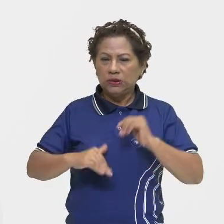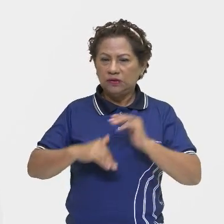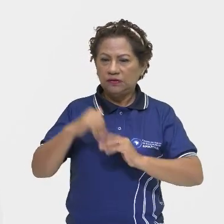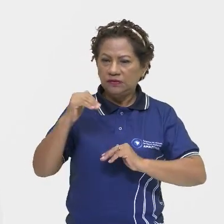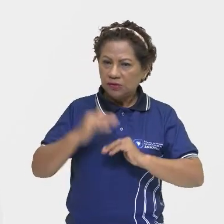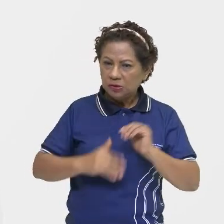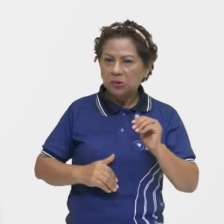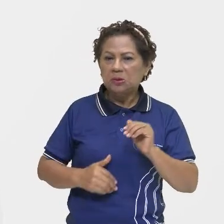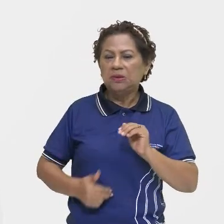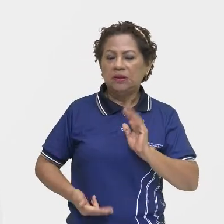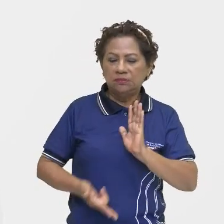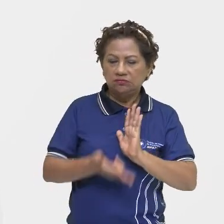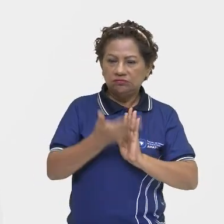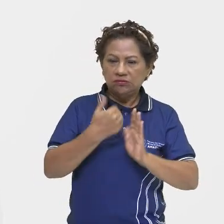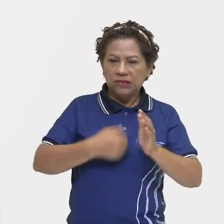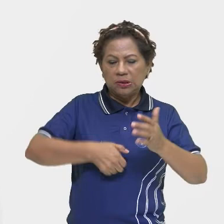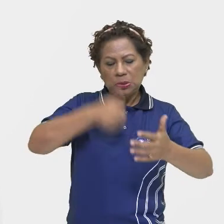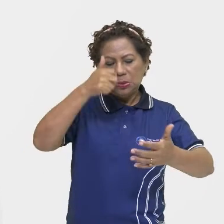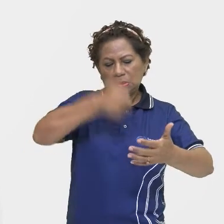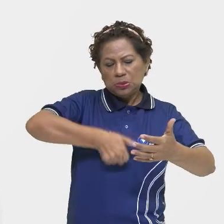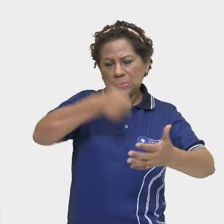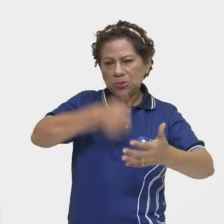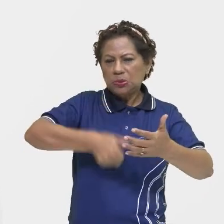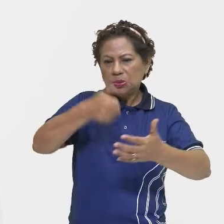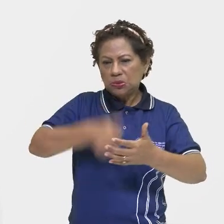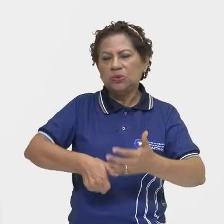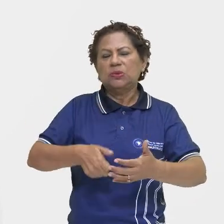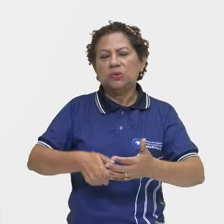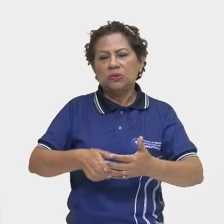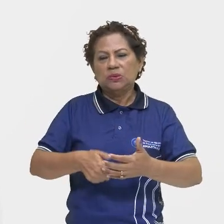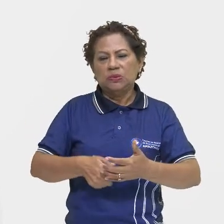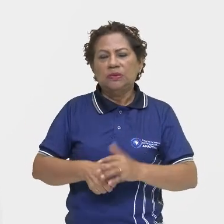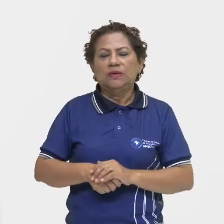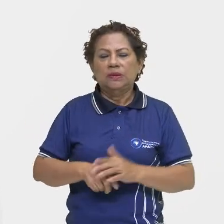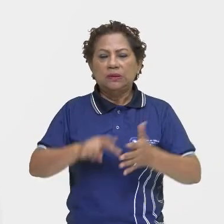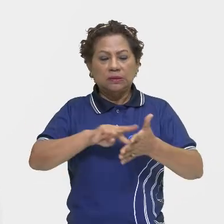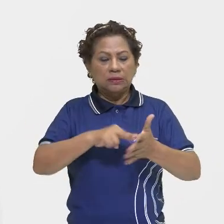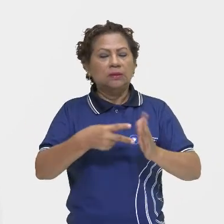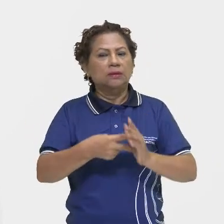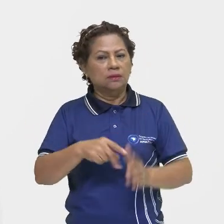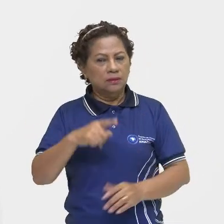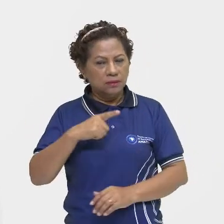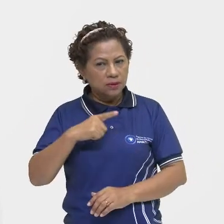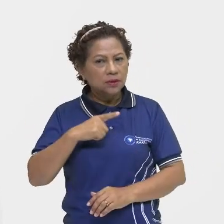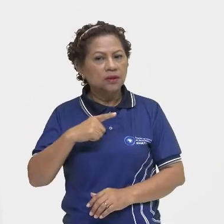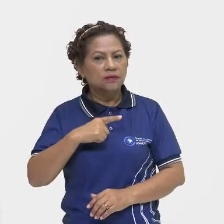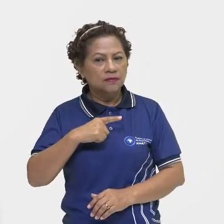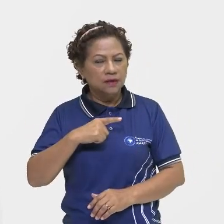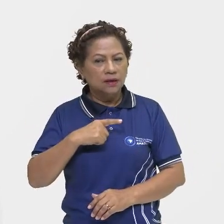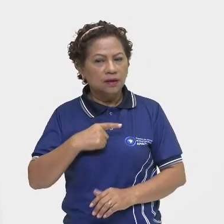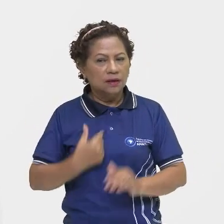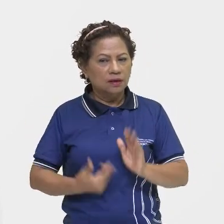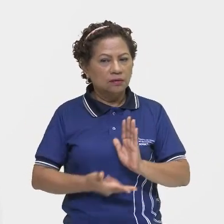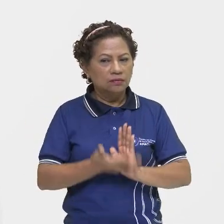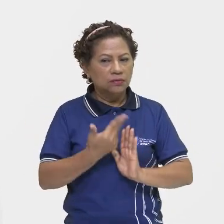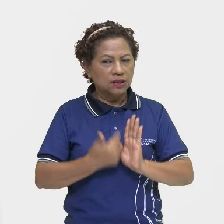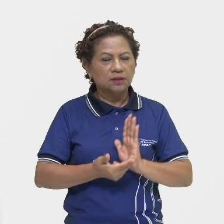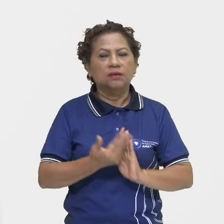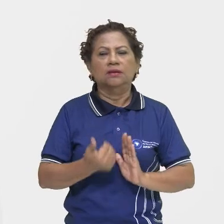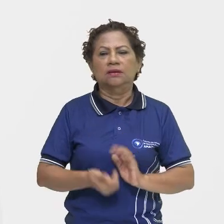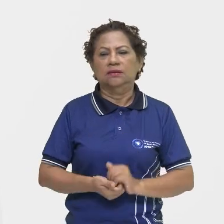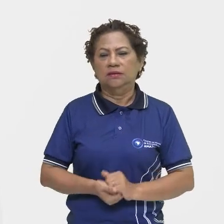ele passa a sua mensagem. Então, por conta da pichação não ter um